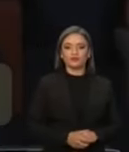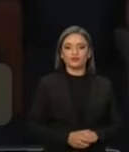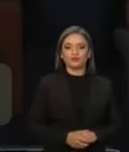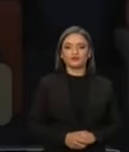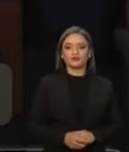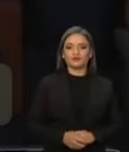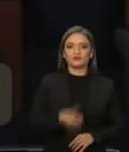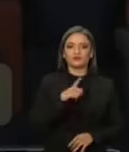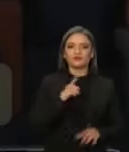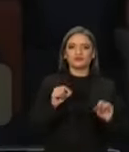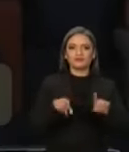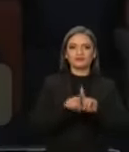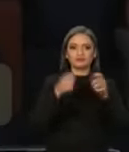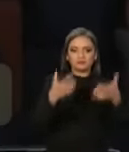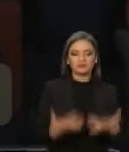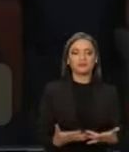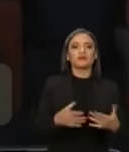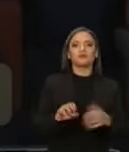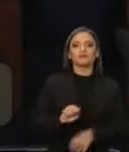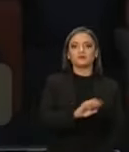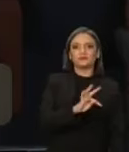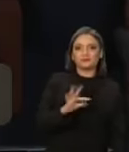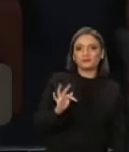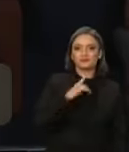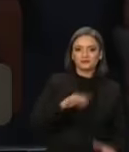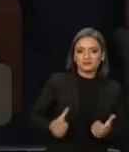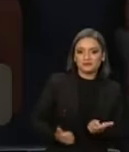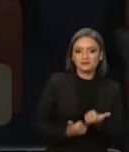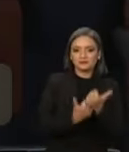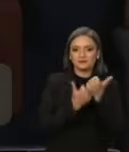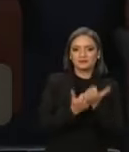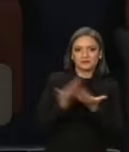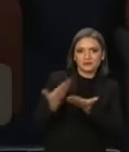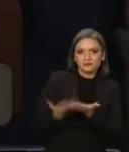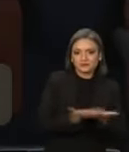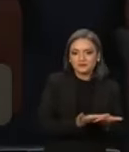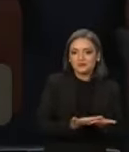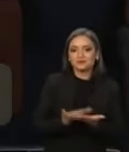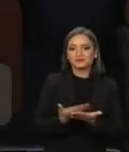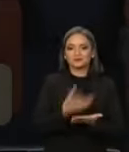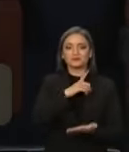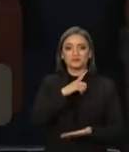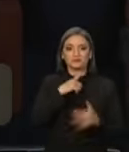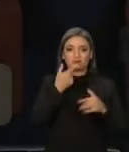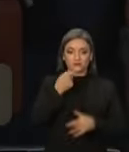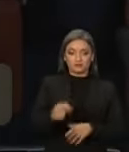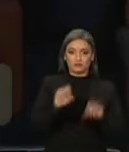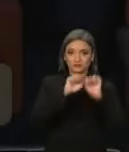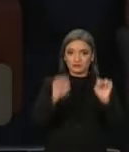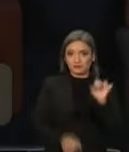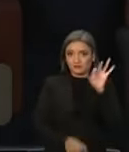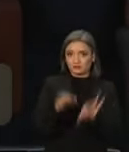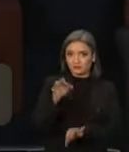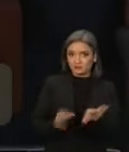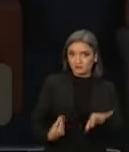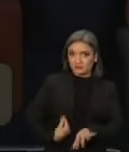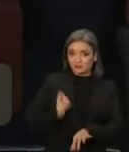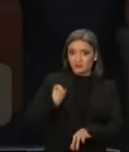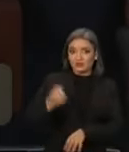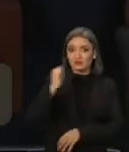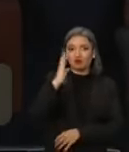e destaco: o Supremo Tribunal Federal, com apoio no magistério da doutrina, tem advertido que o sistema jurídico vigente no